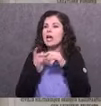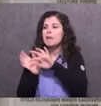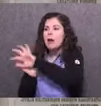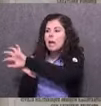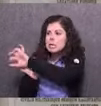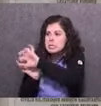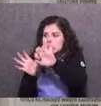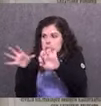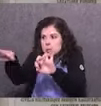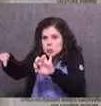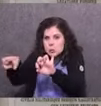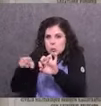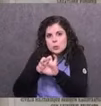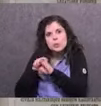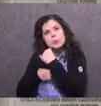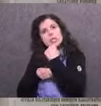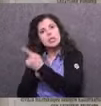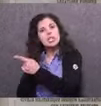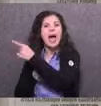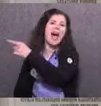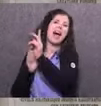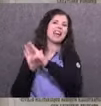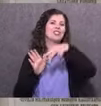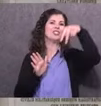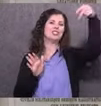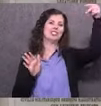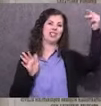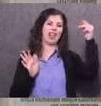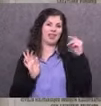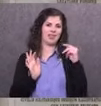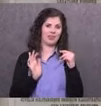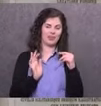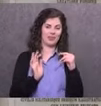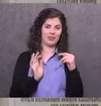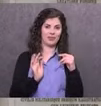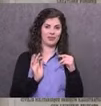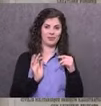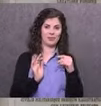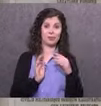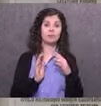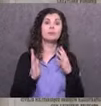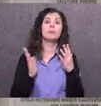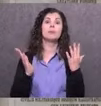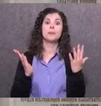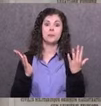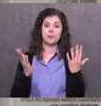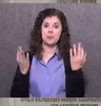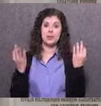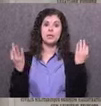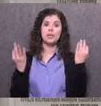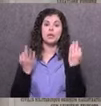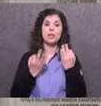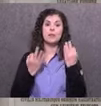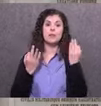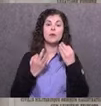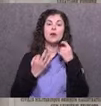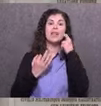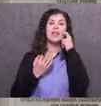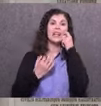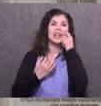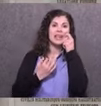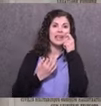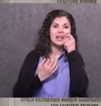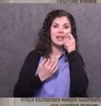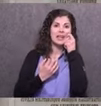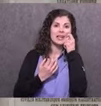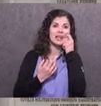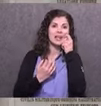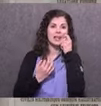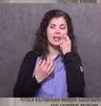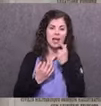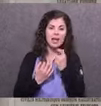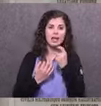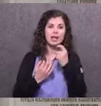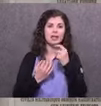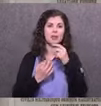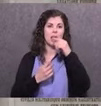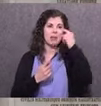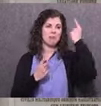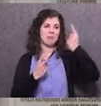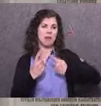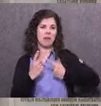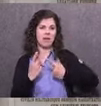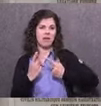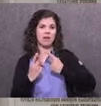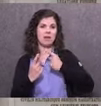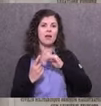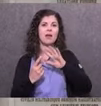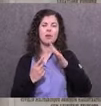povo: ressuscitou dos mortos. E a última impostora seria pior do